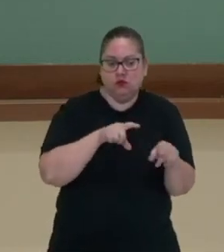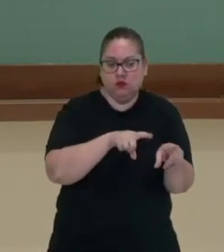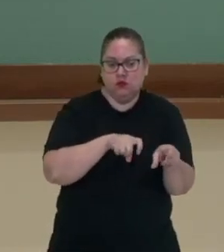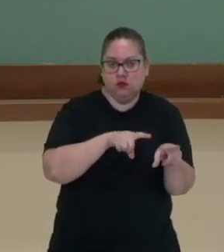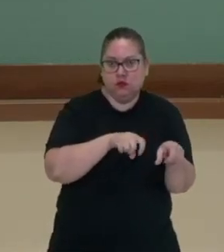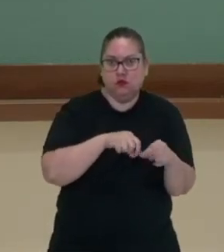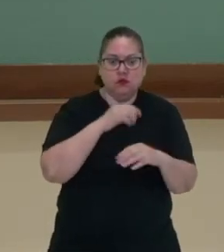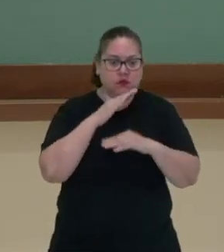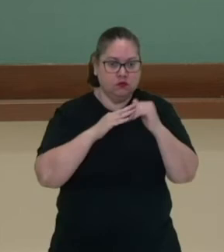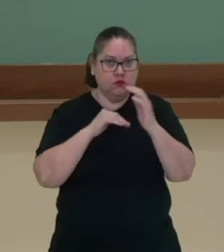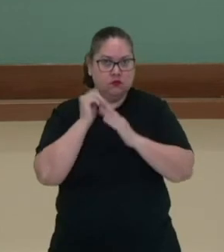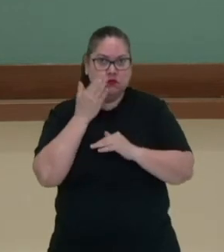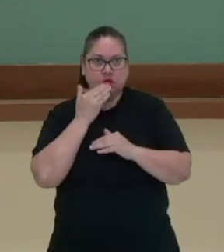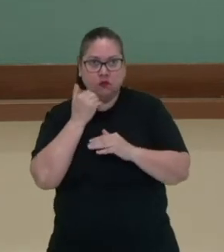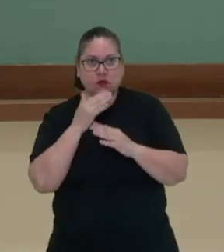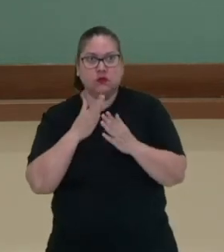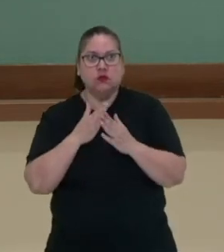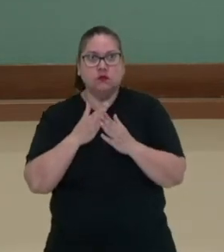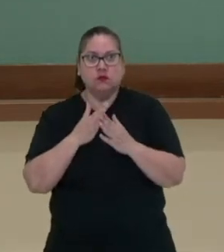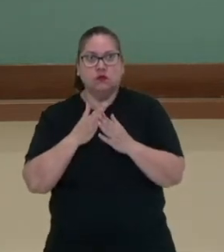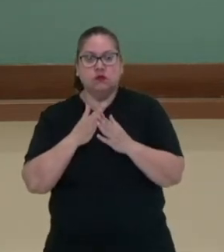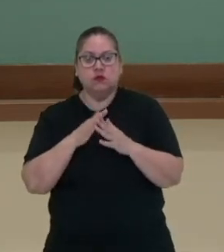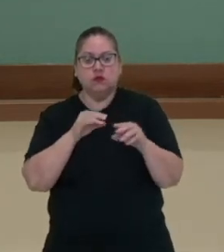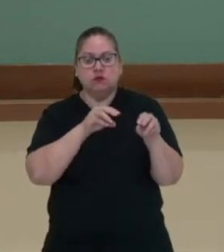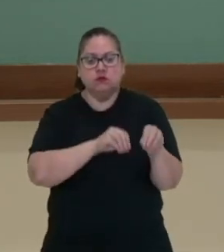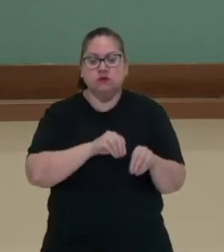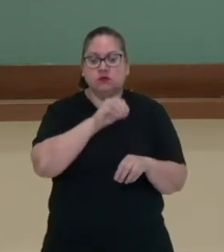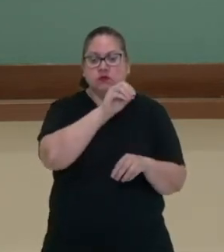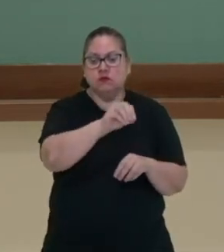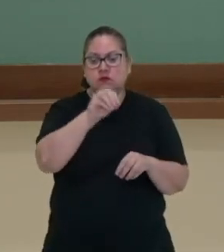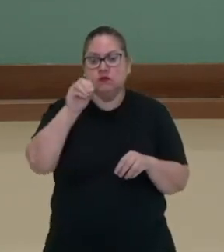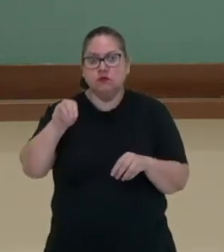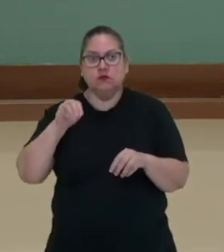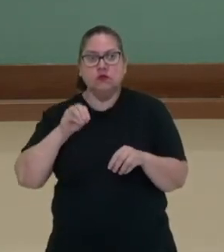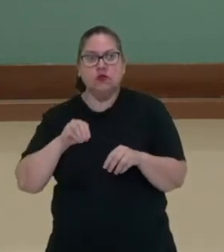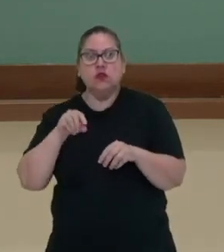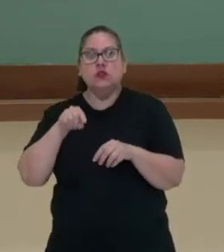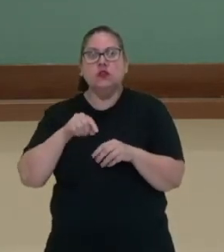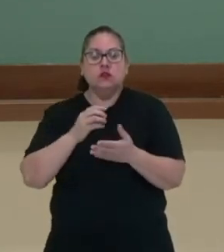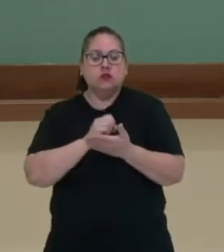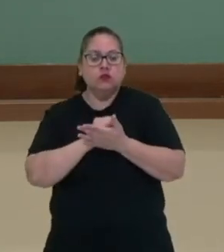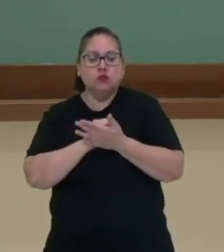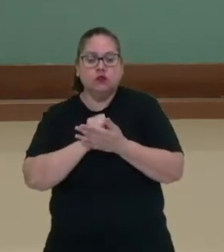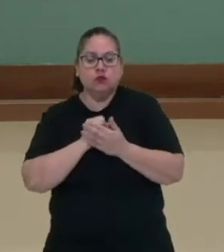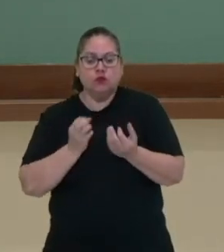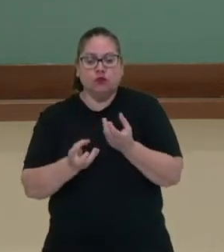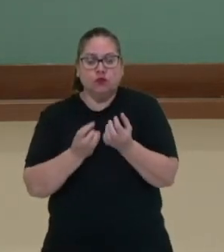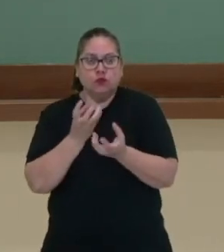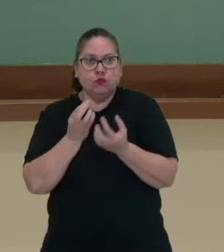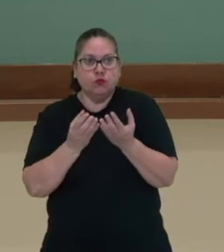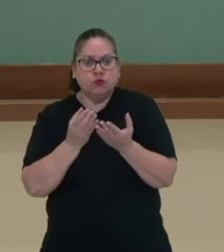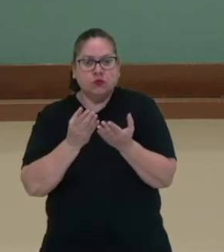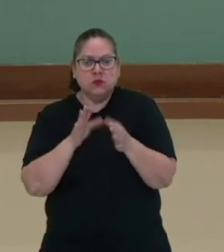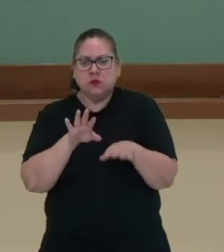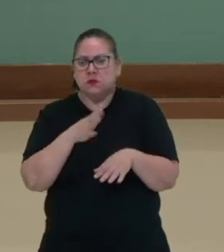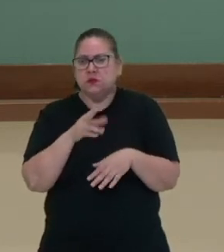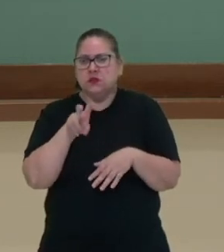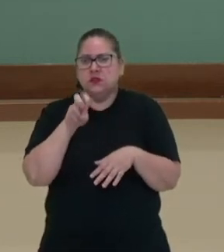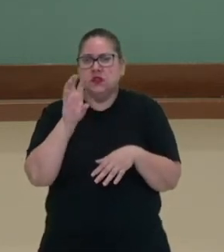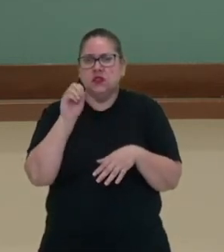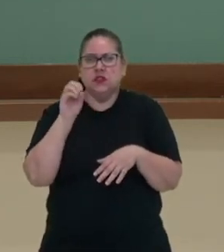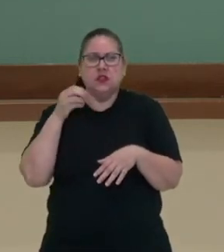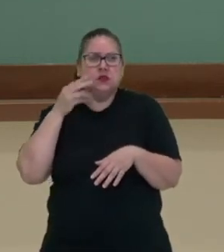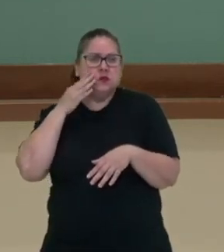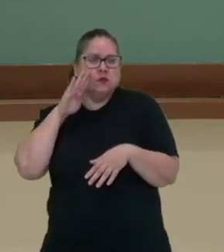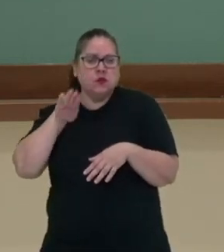e a produção do alimento. E eles eram nômades, né? E aqui o domínio do fogo, há cerca de 500 mil anos o